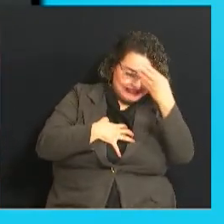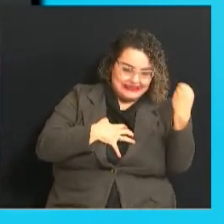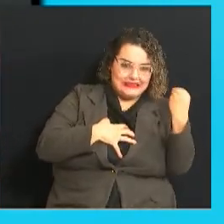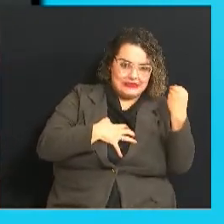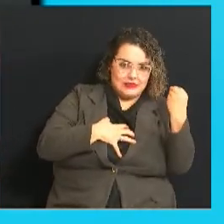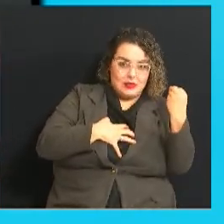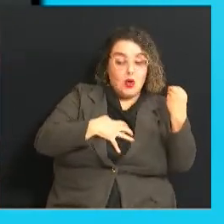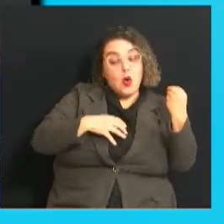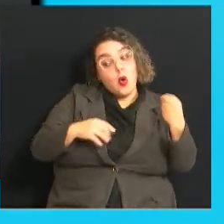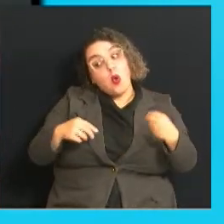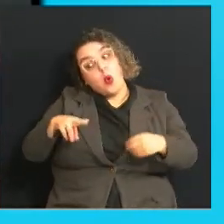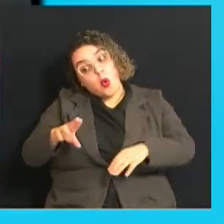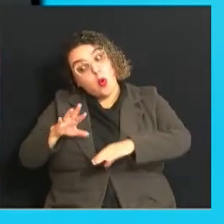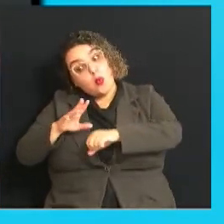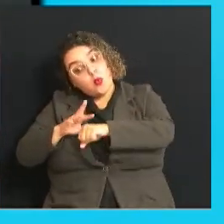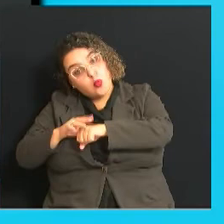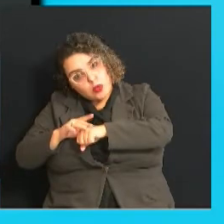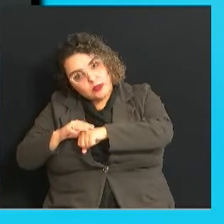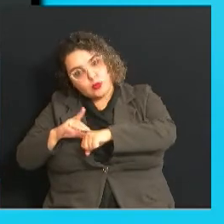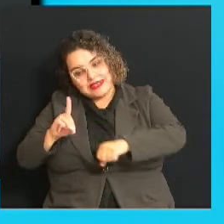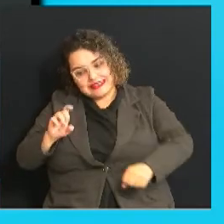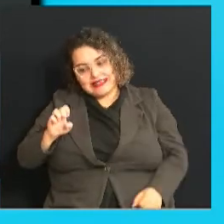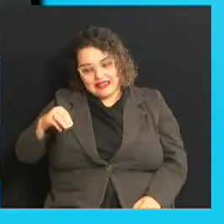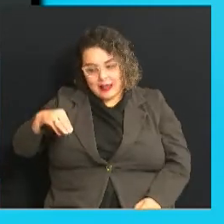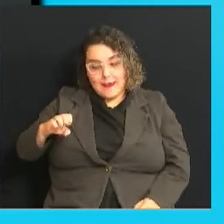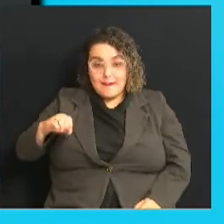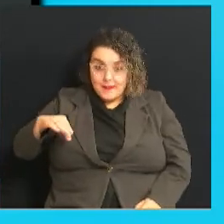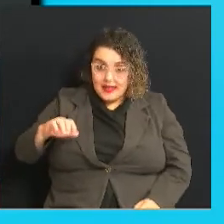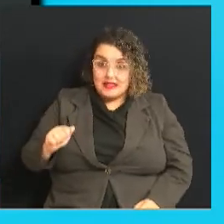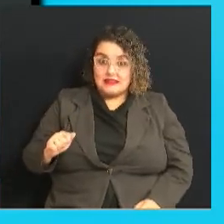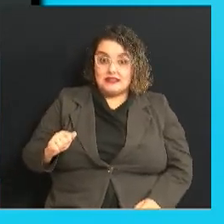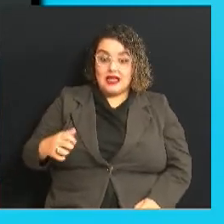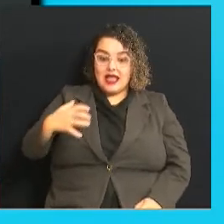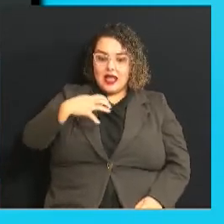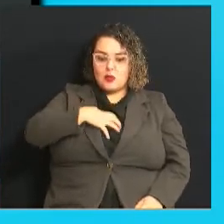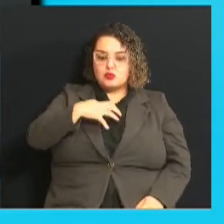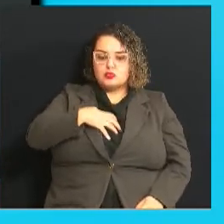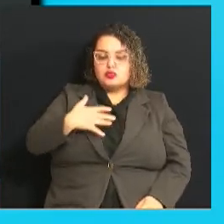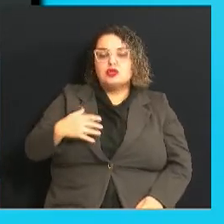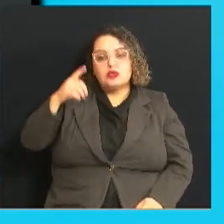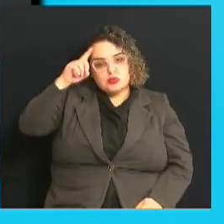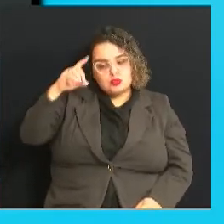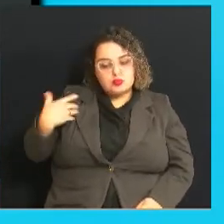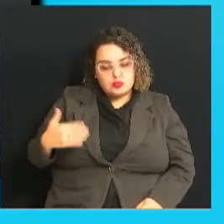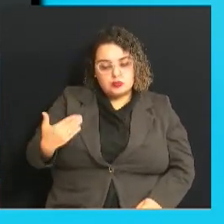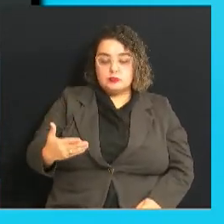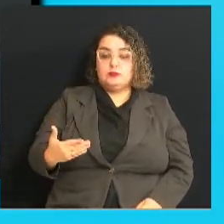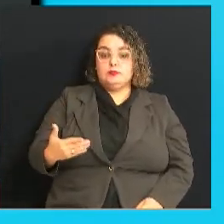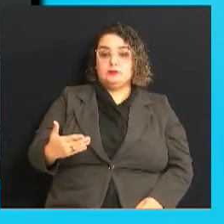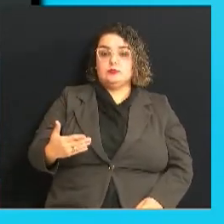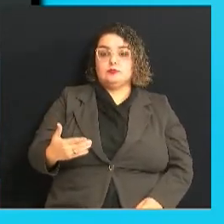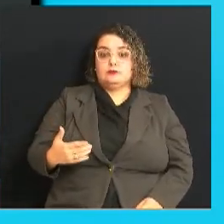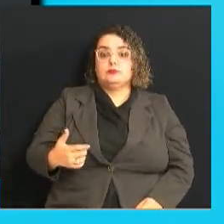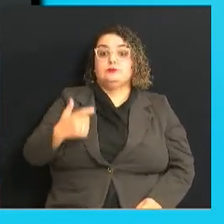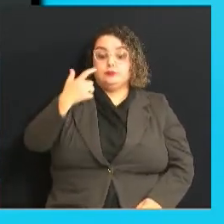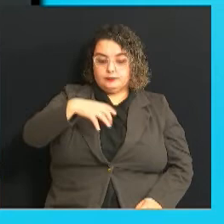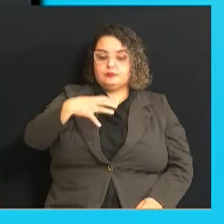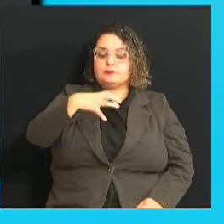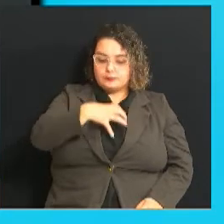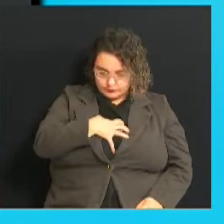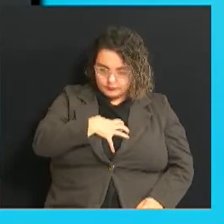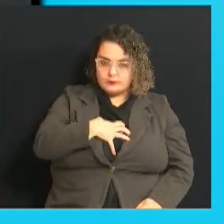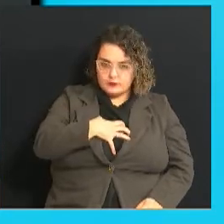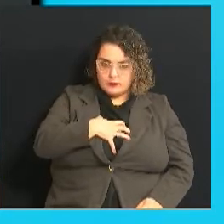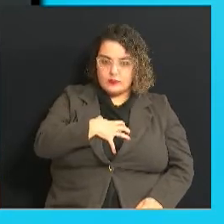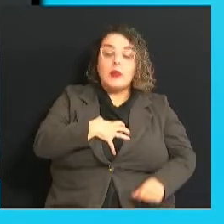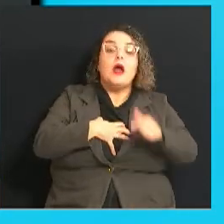ou síndrome demencial é a funcionalidade da pessoa. Se a pessoa tem esses sintomas, mas consegue